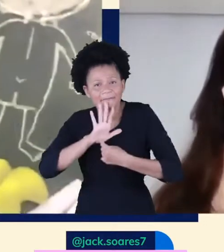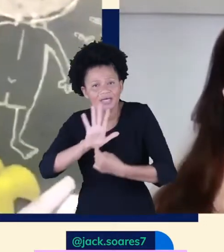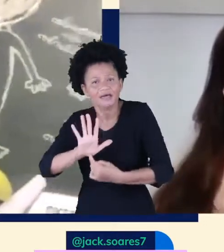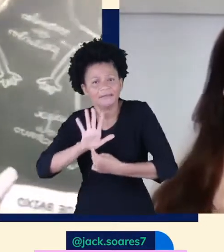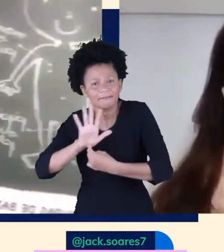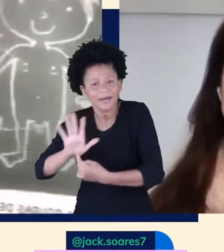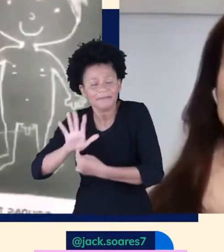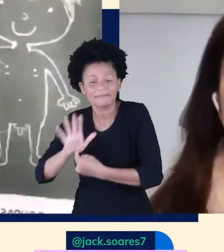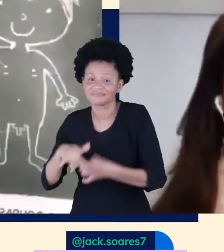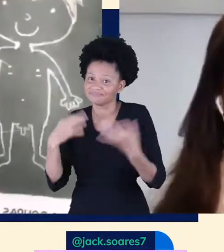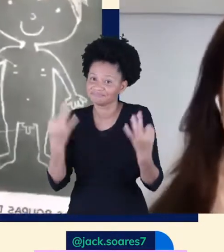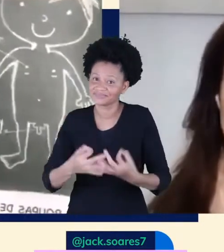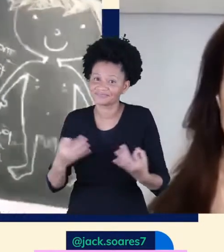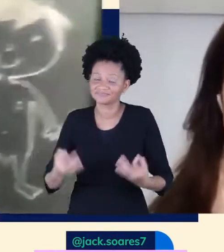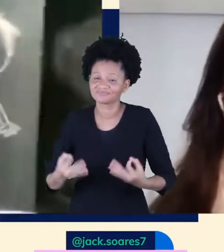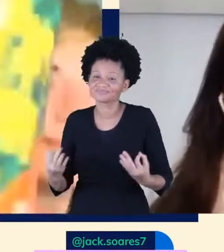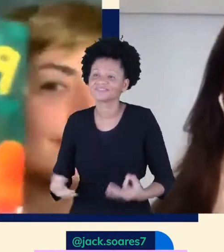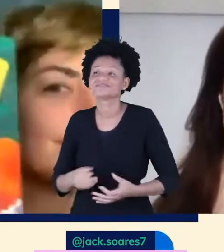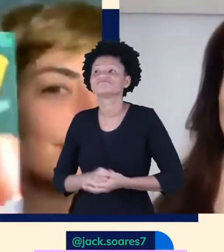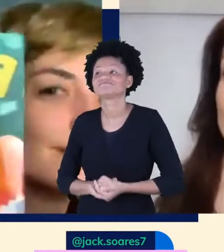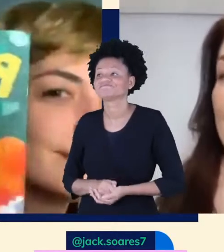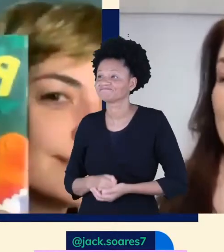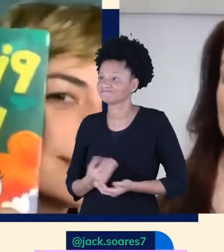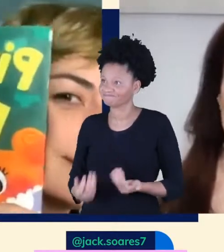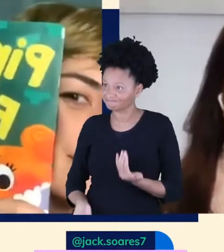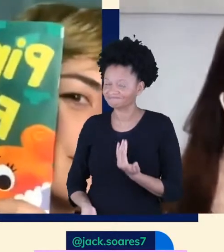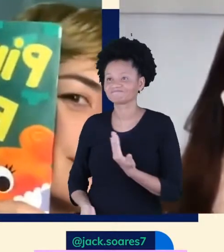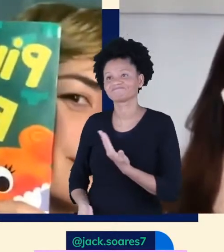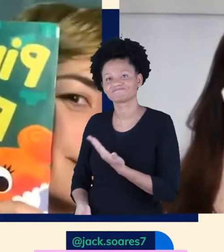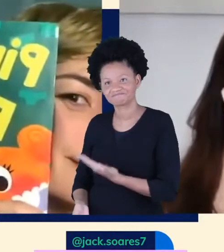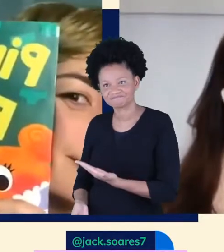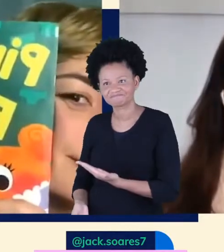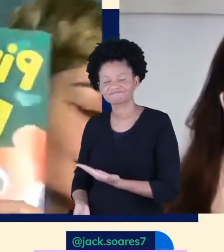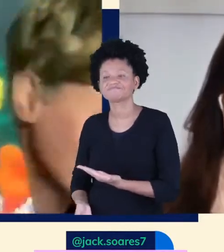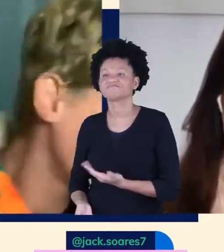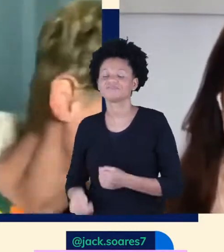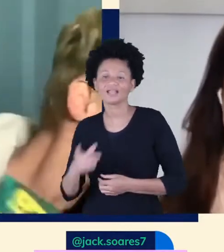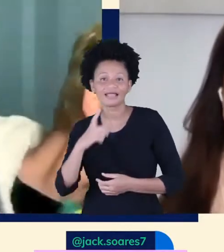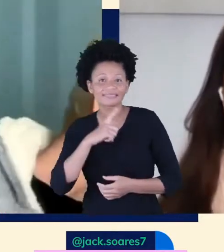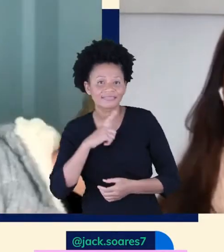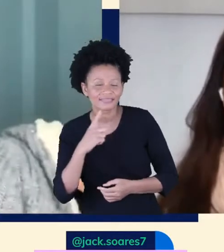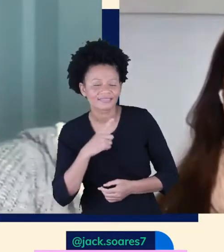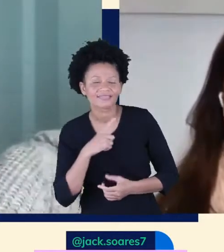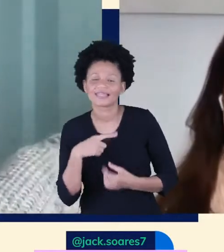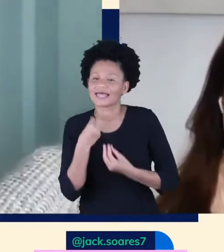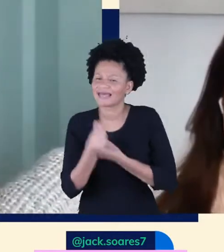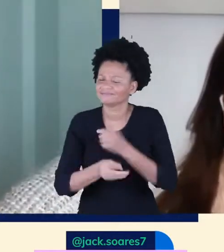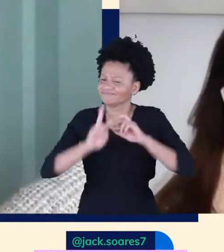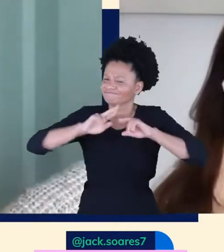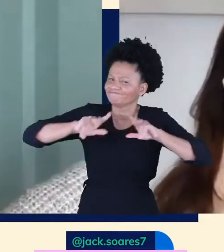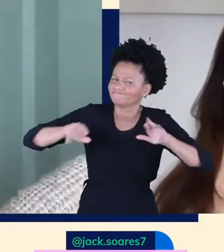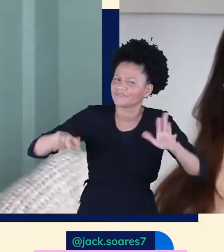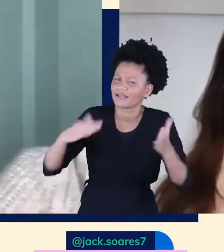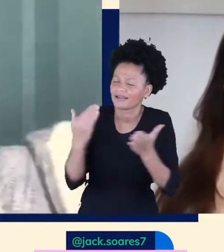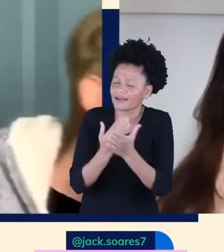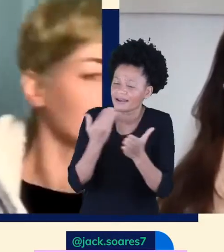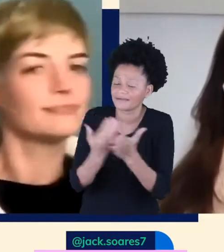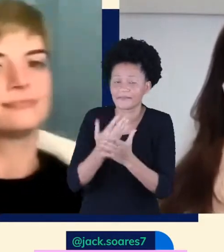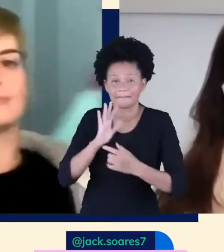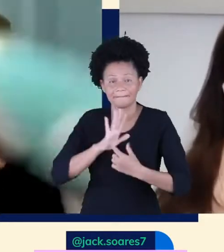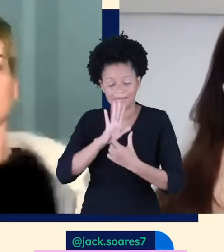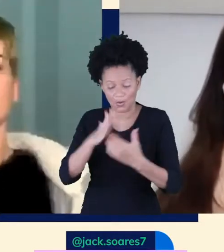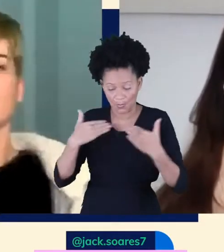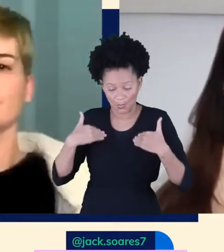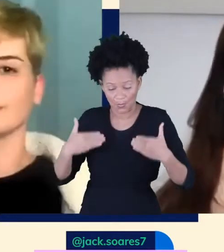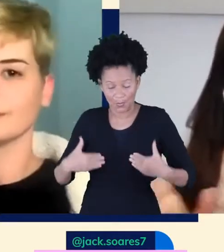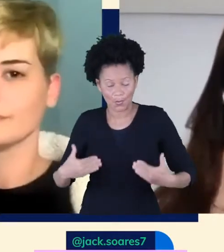ela. Perfeito. Tem vários outros, se vocês quiserem mostrar como é que é o corpo por dentro, tá? A gente